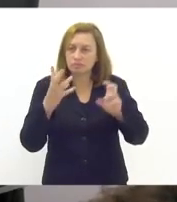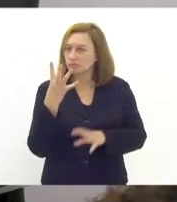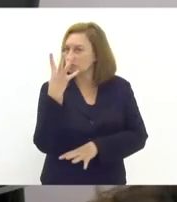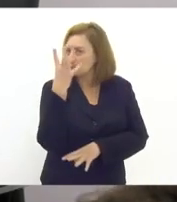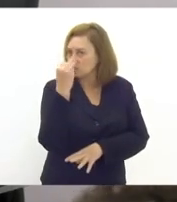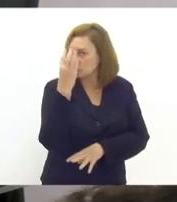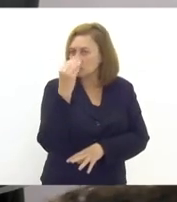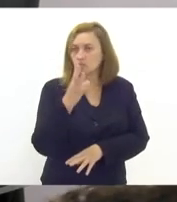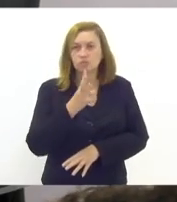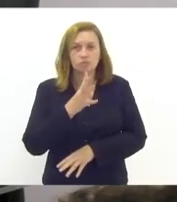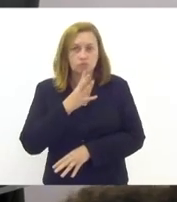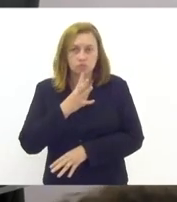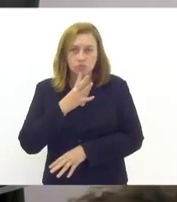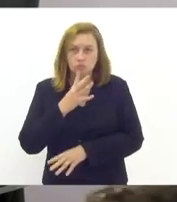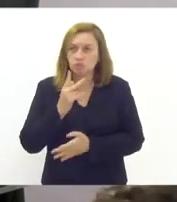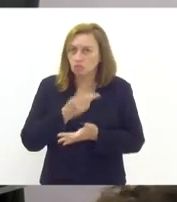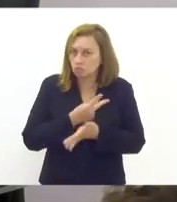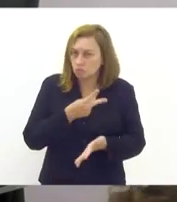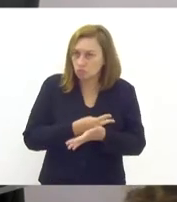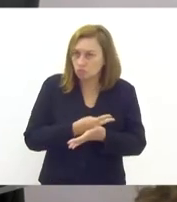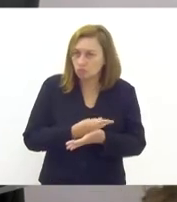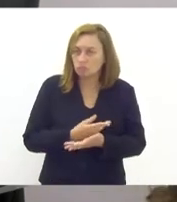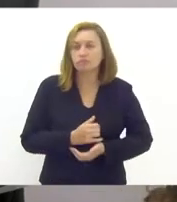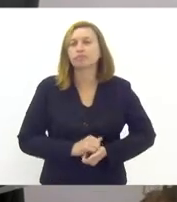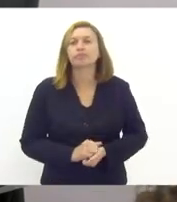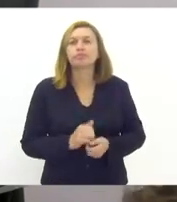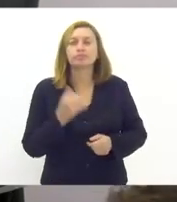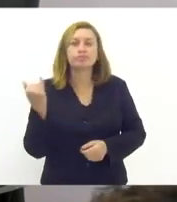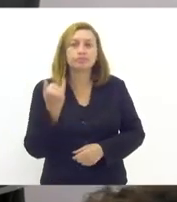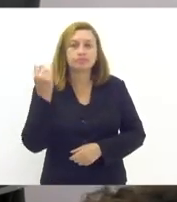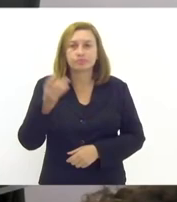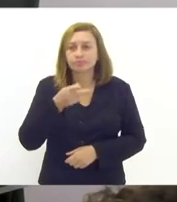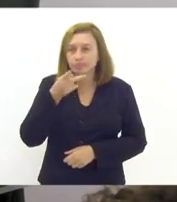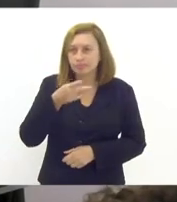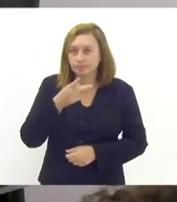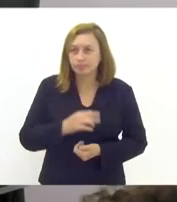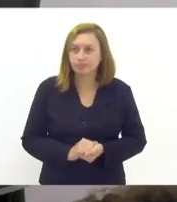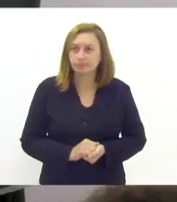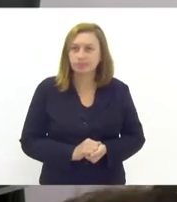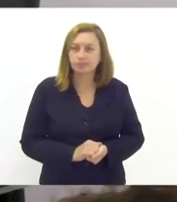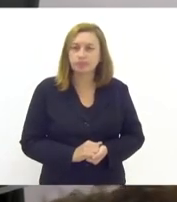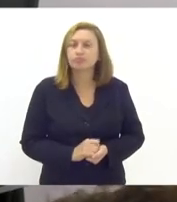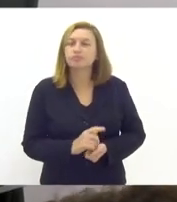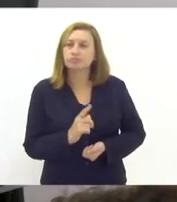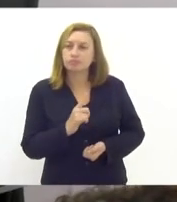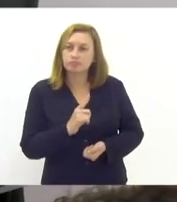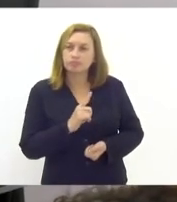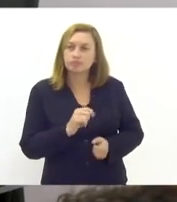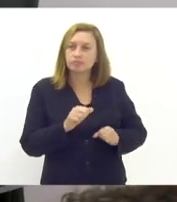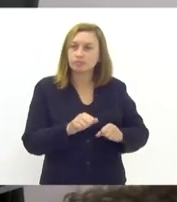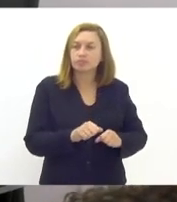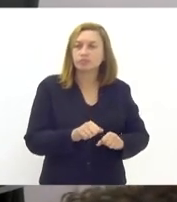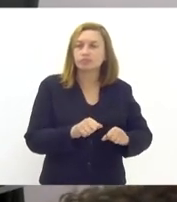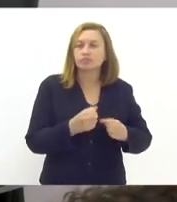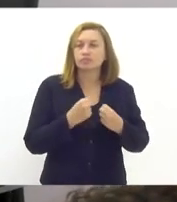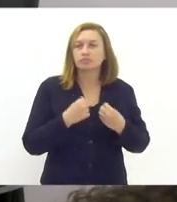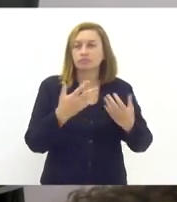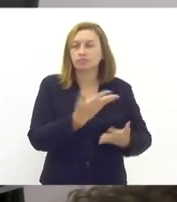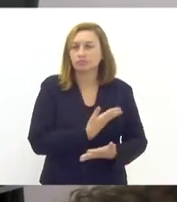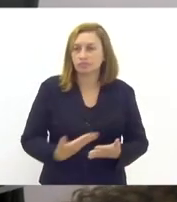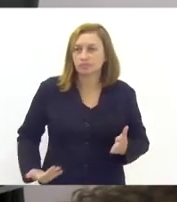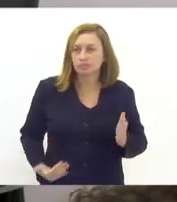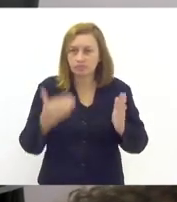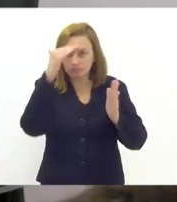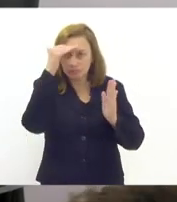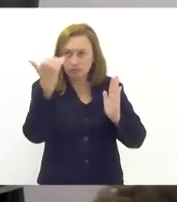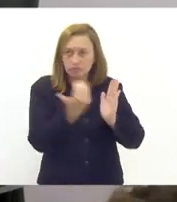reconhecimento facial equivocado. E aí é importante dizer que, assim como a gente teve na audiência passada do Cumpra-se, que